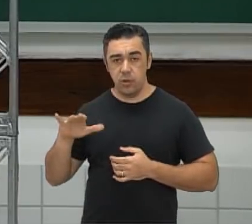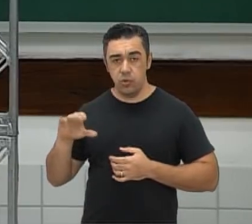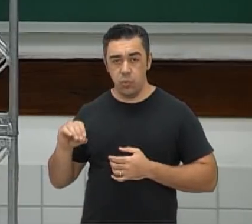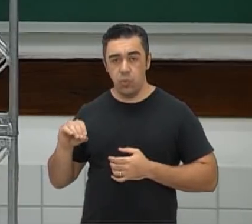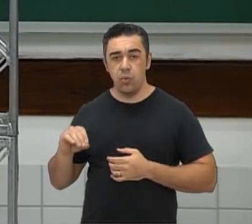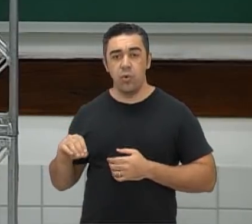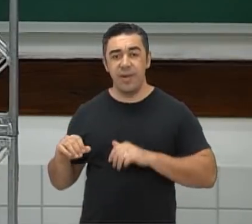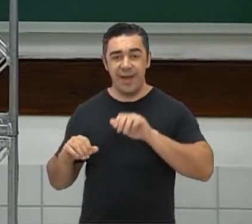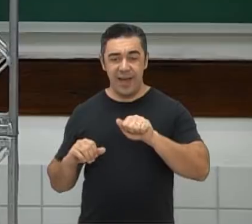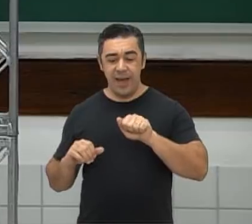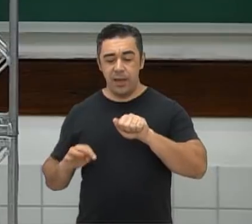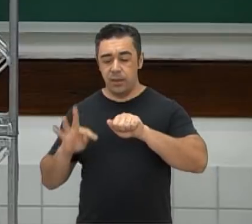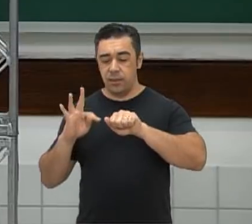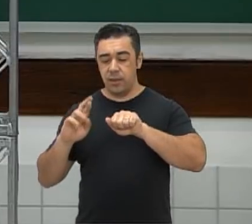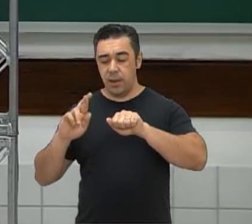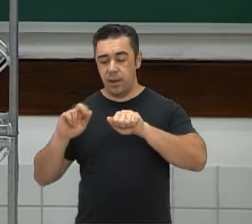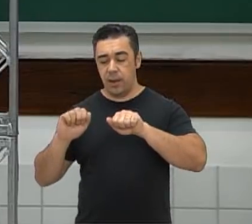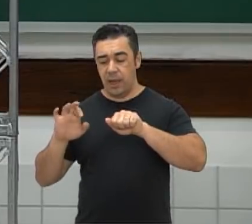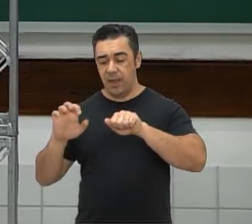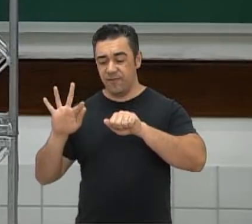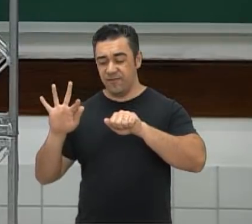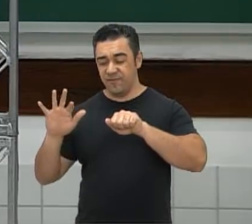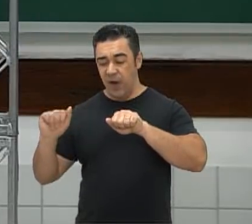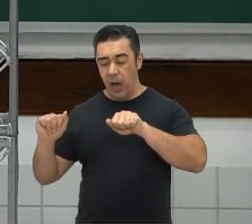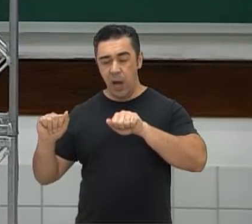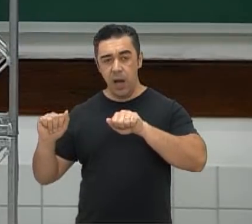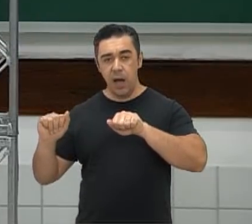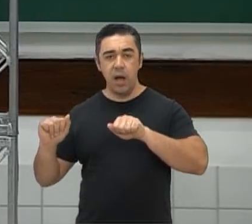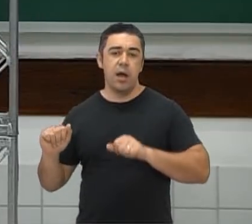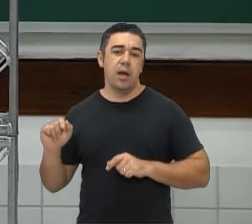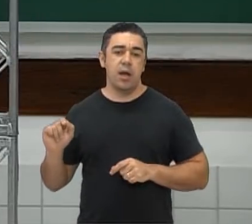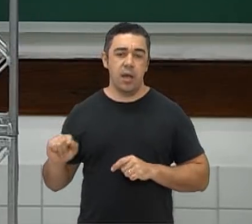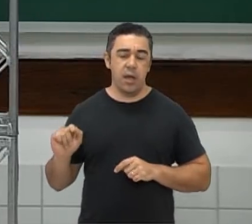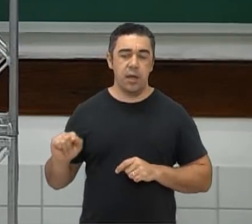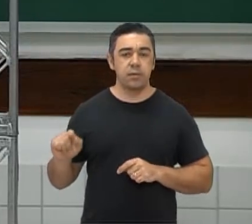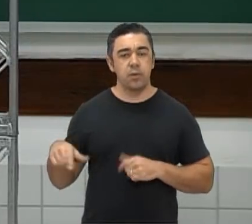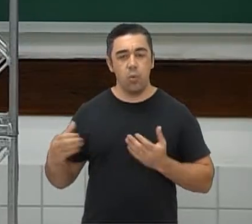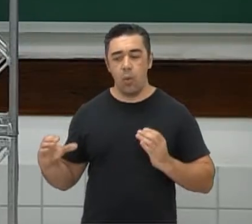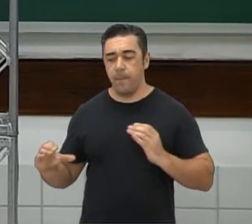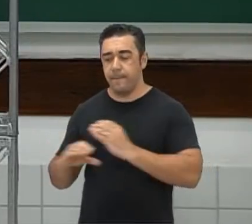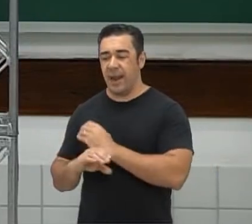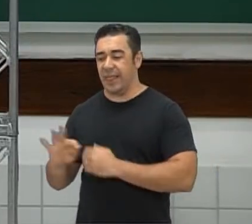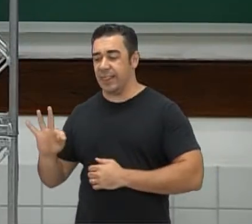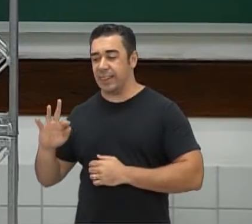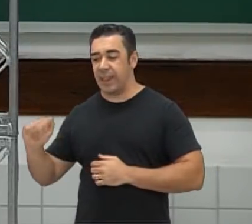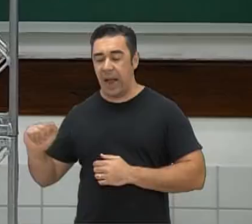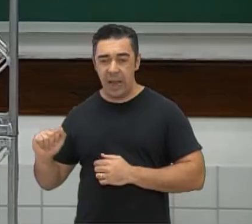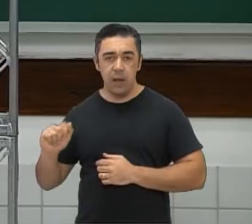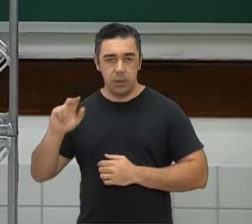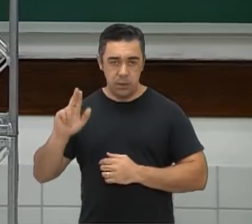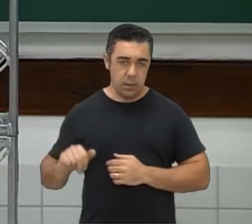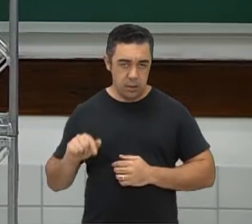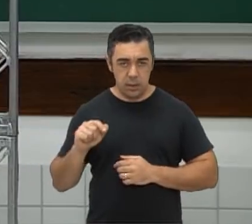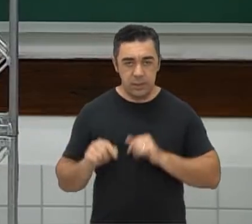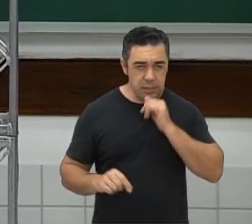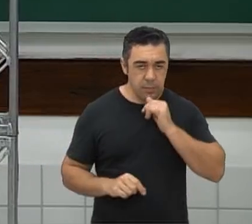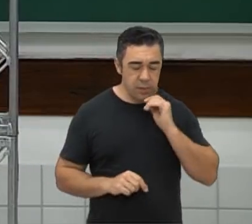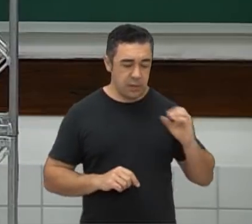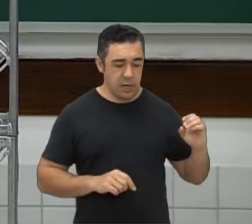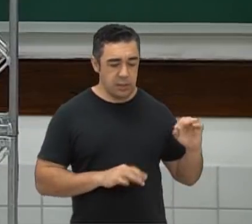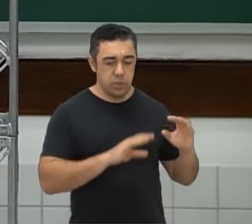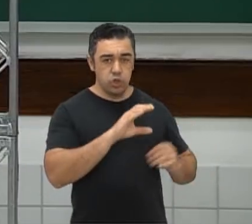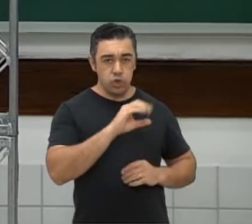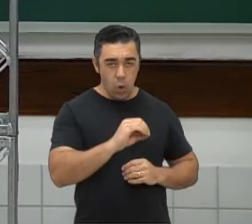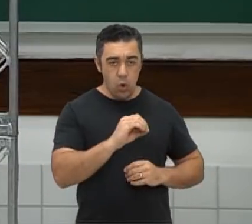eu quero utilizar o adjetivo completo, porque se refere ao exercício. Agora, se eu for utilizar